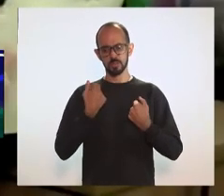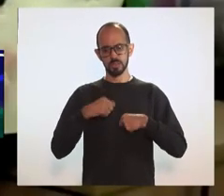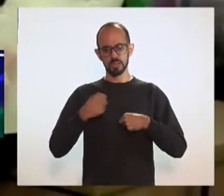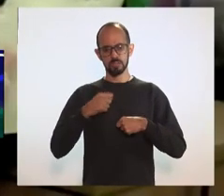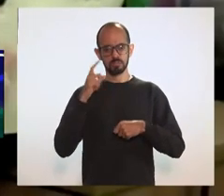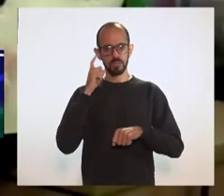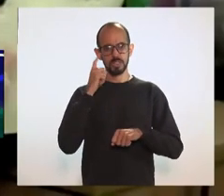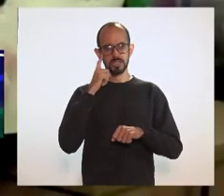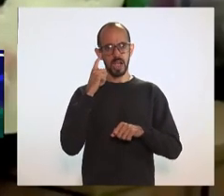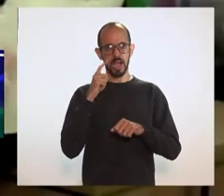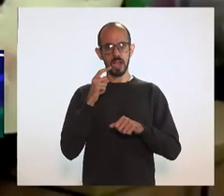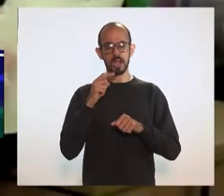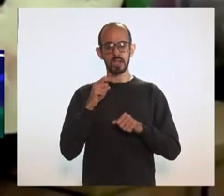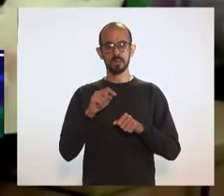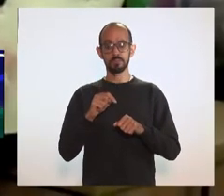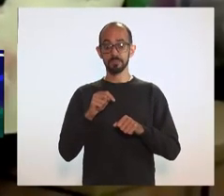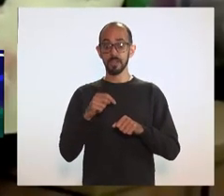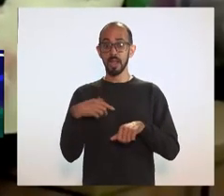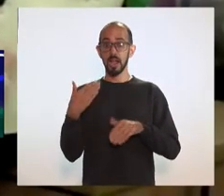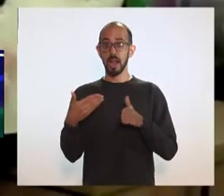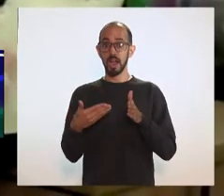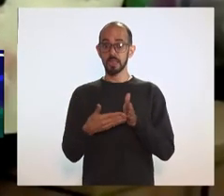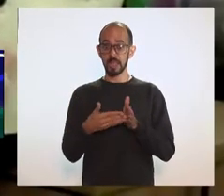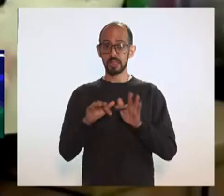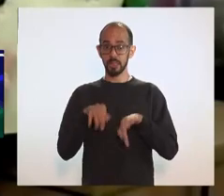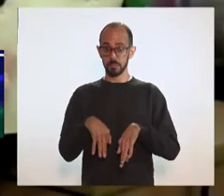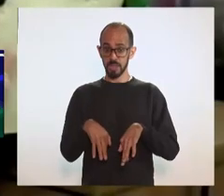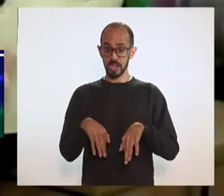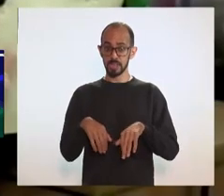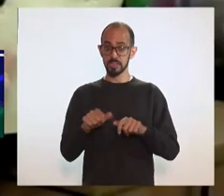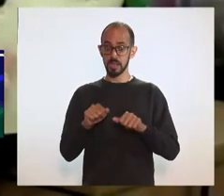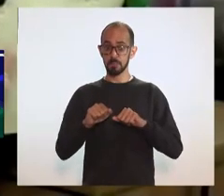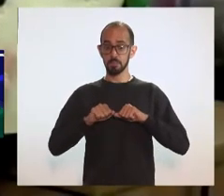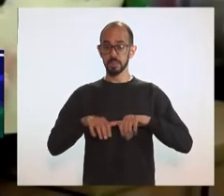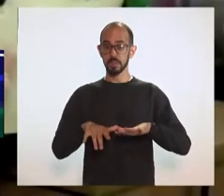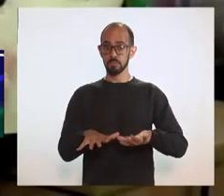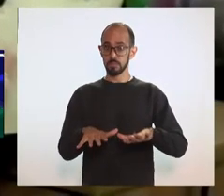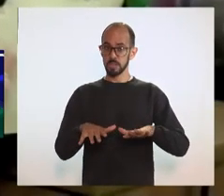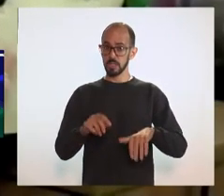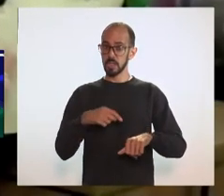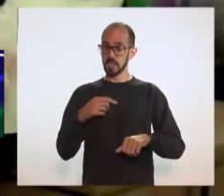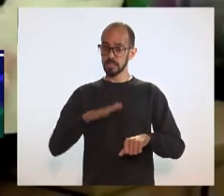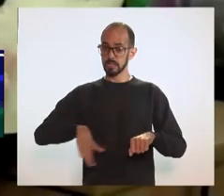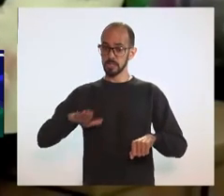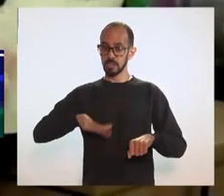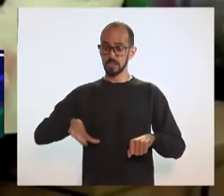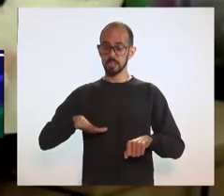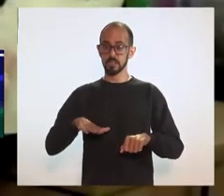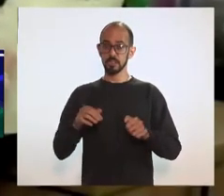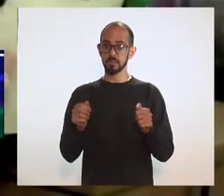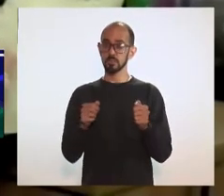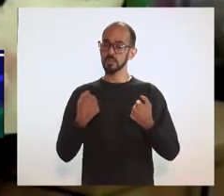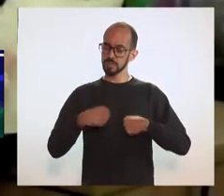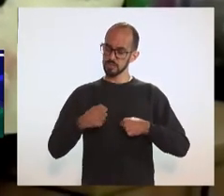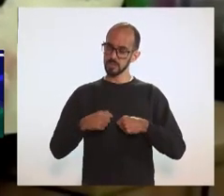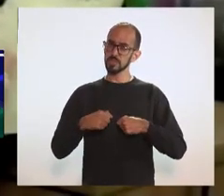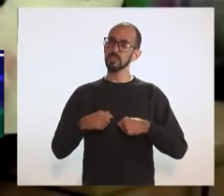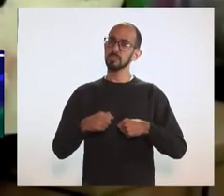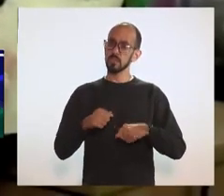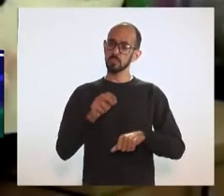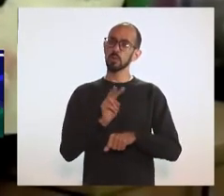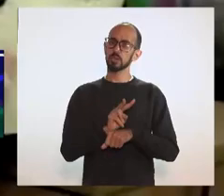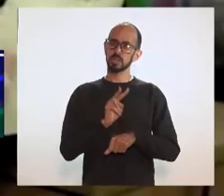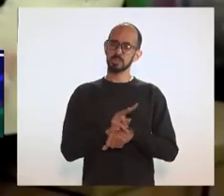Enquanto durar esta pandemia, as nossas crianças e adolescentes estarão expostas. Quantas mais, a